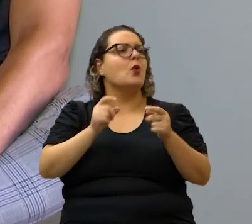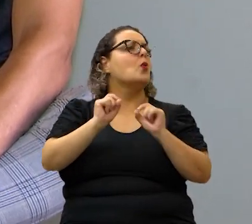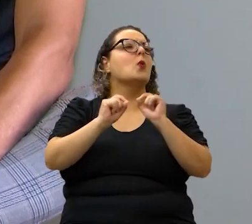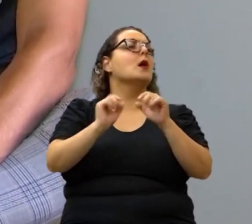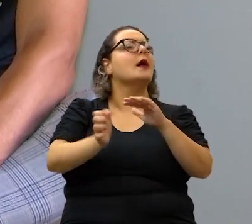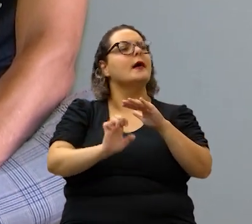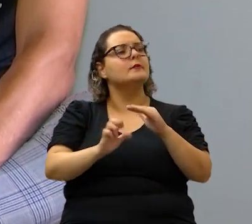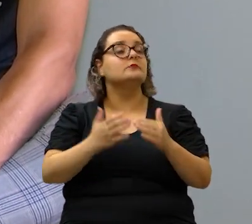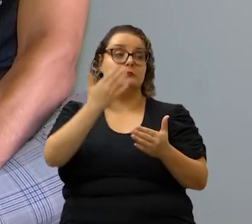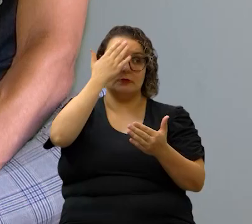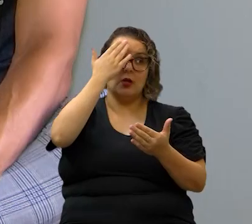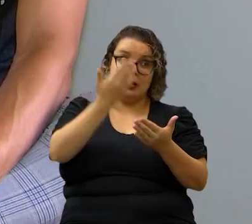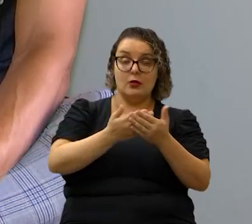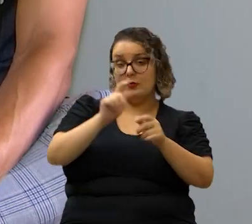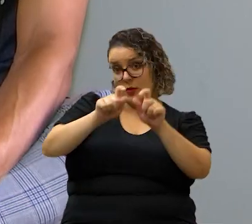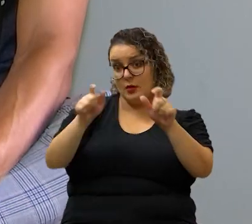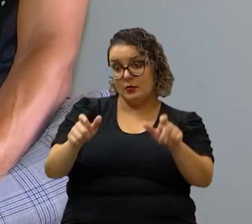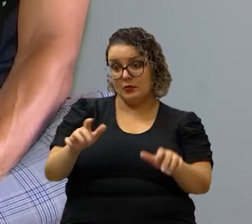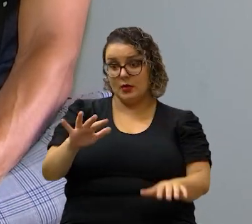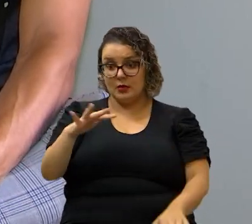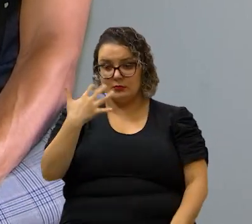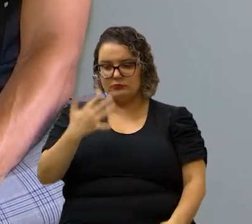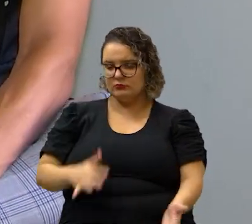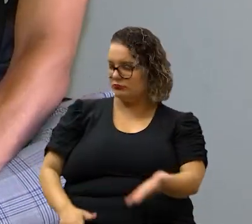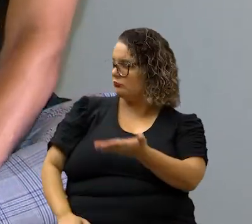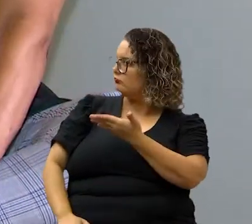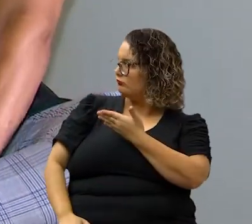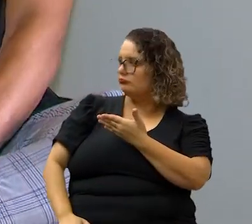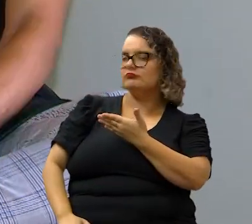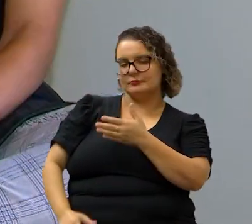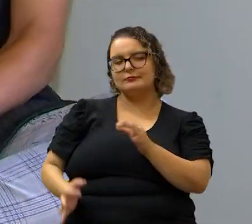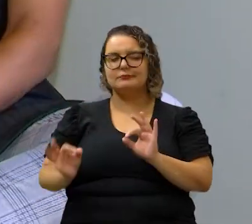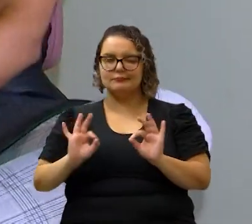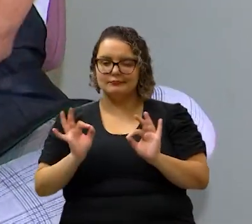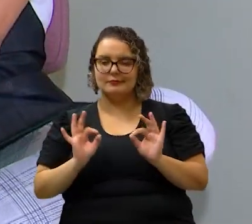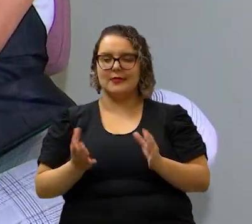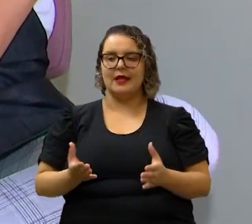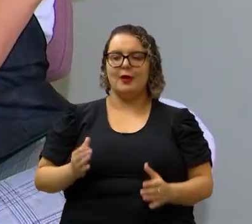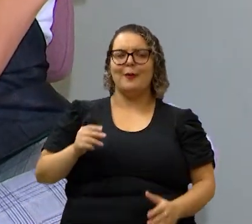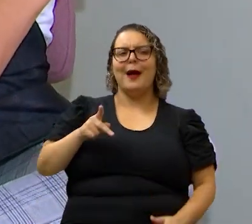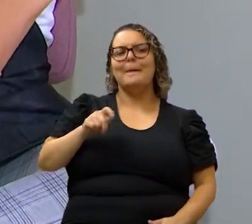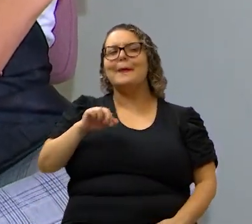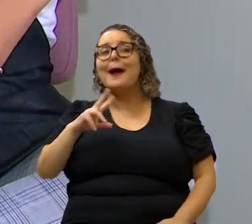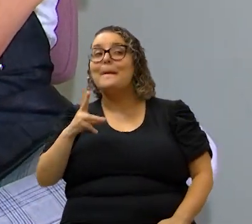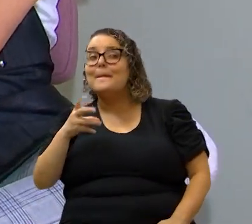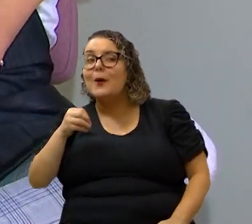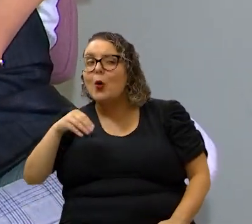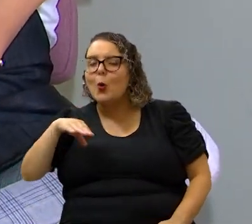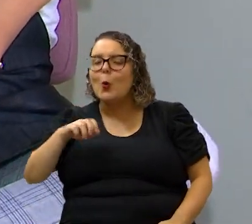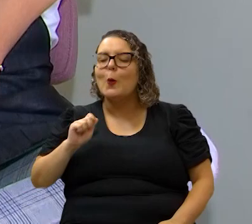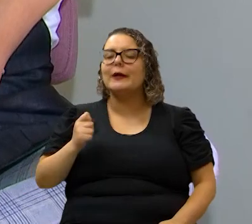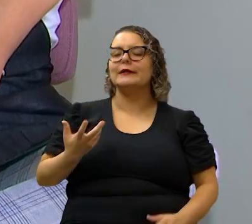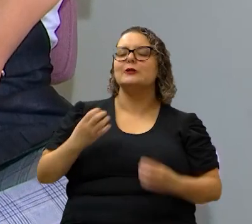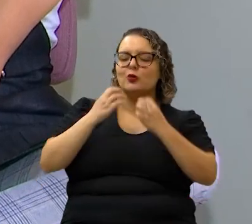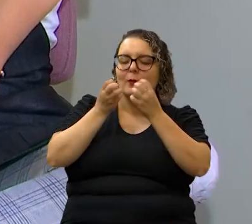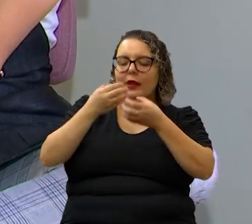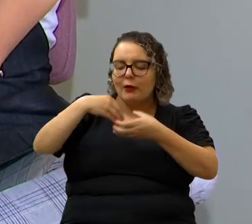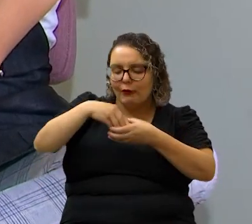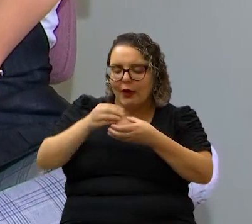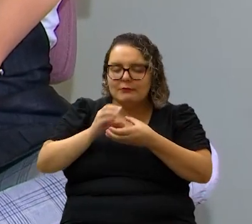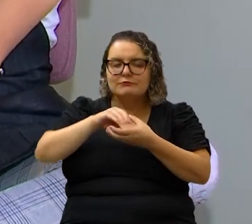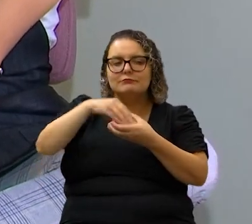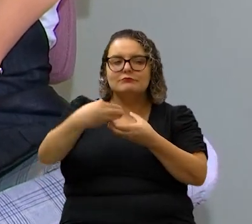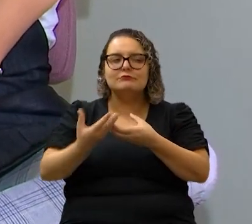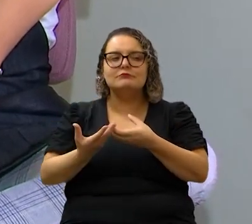seu negócio, que eu acredito que o pessoal em casa já está vendo aqui, olha, tem uma pamonha. Fala um pouco para mim da